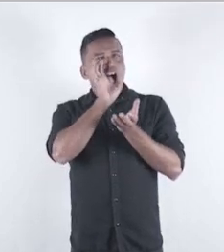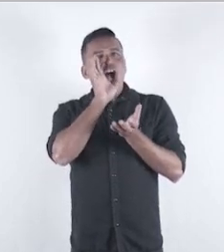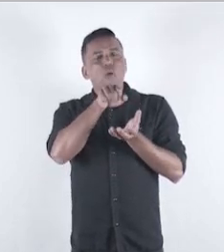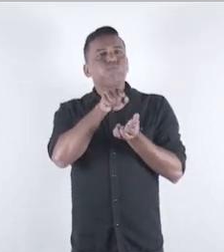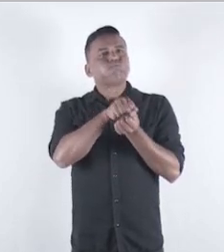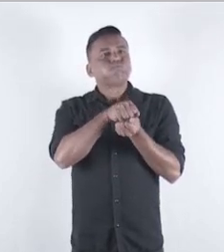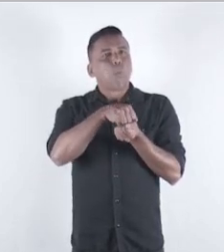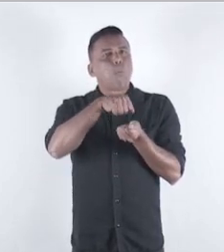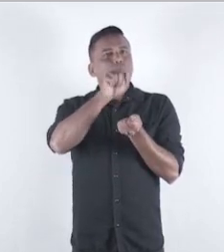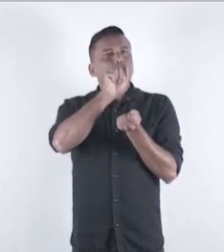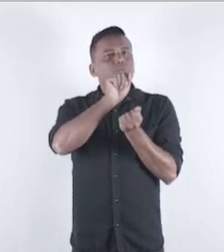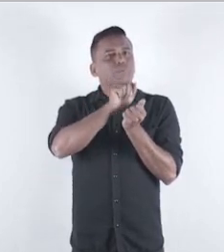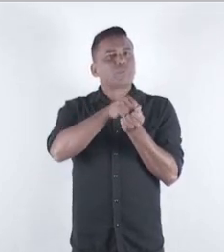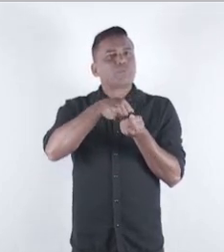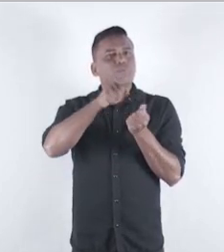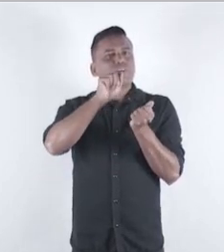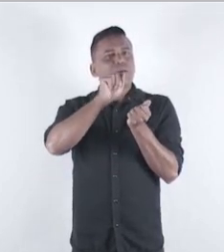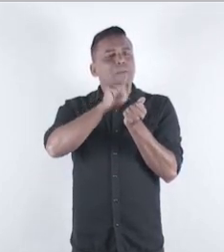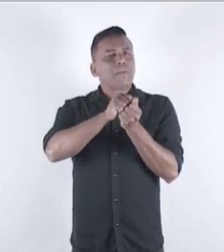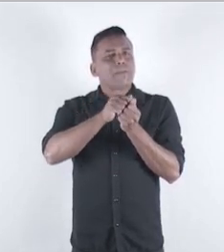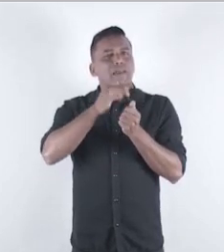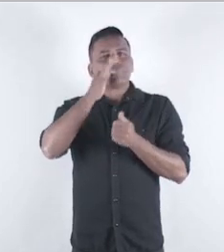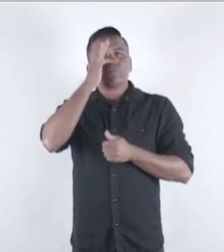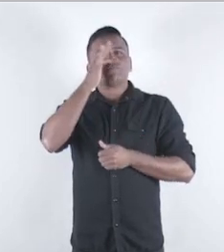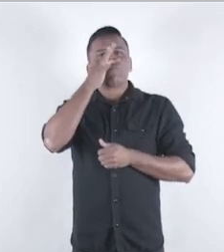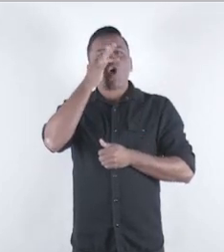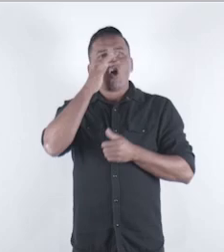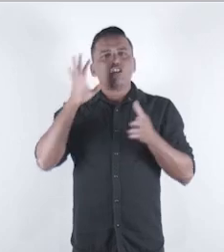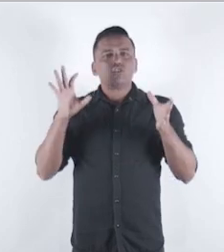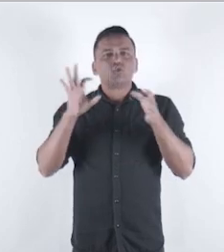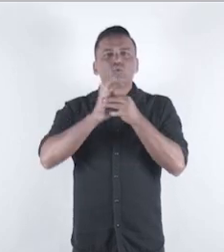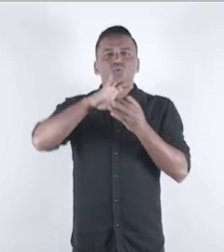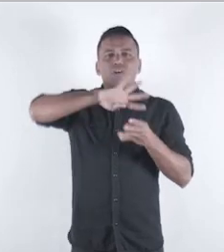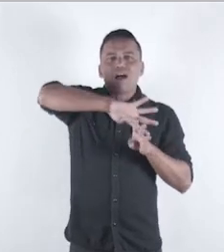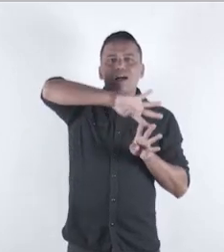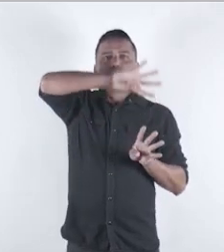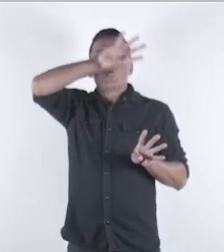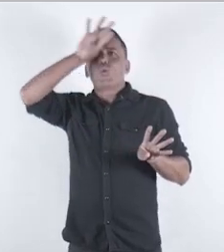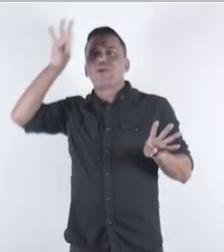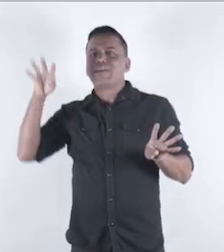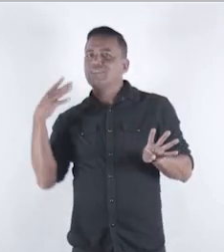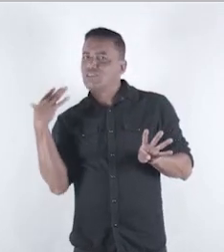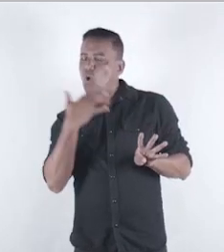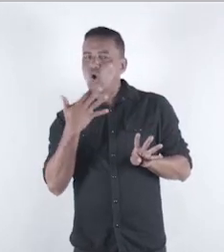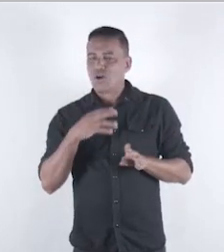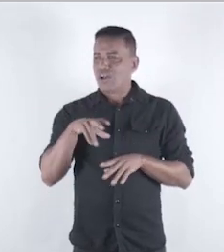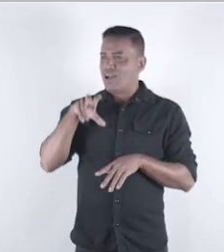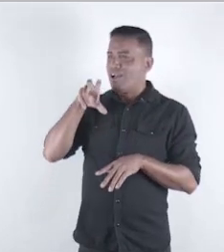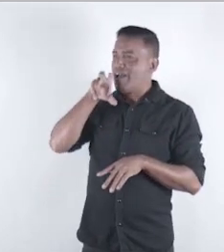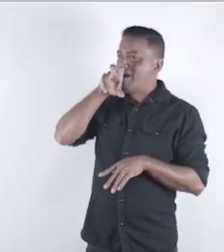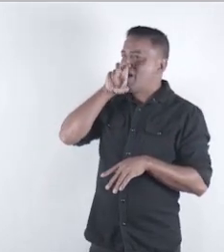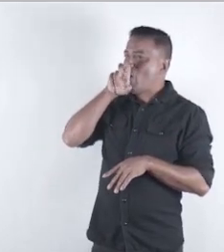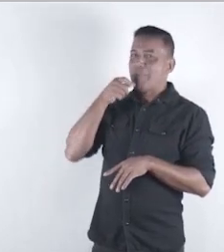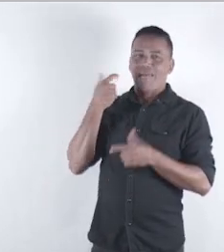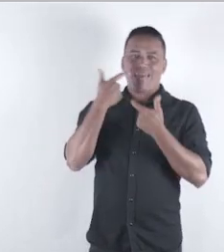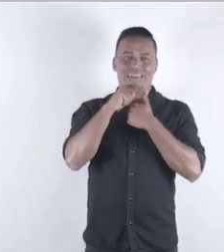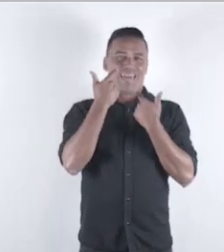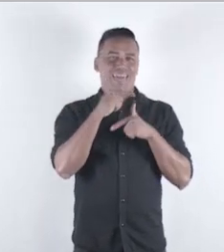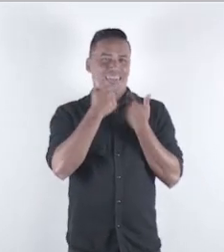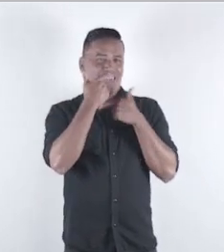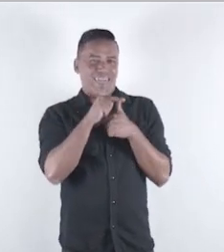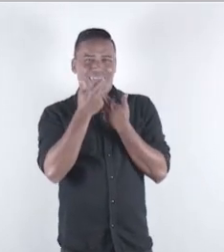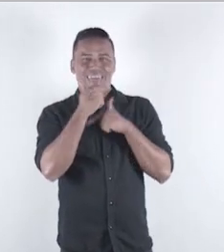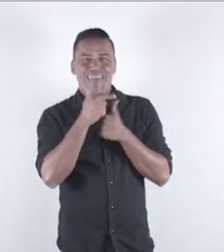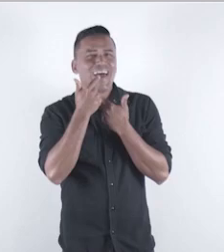Aquilo tinha gosto de salada de flores com arco-íris. A cobra deu uma gargalhada.